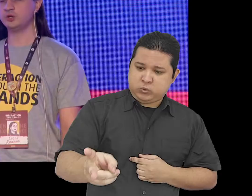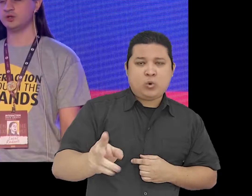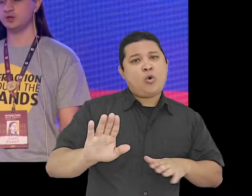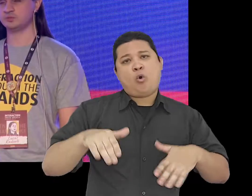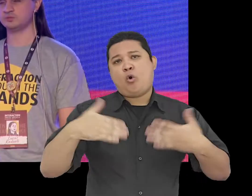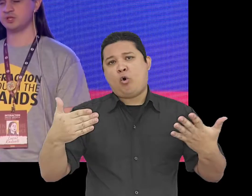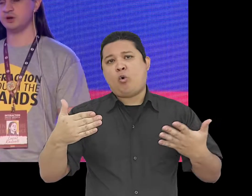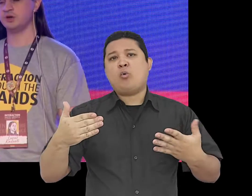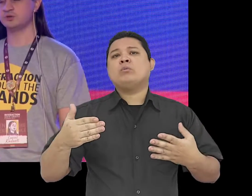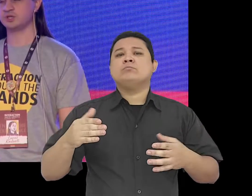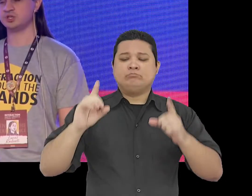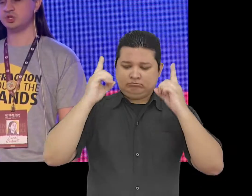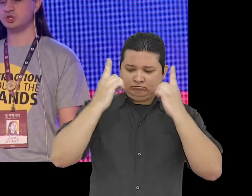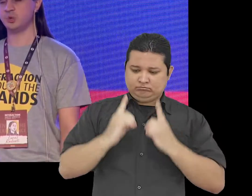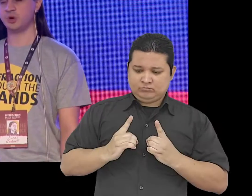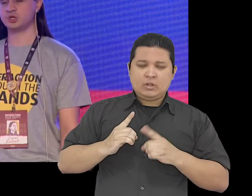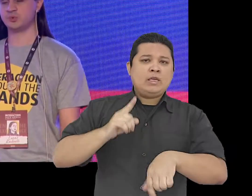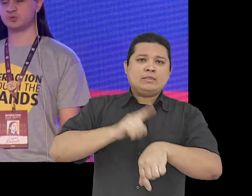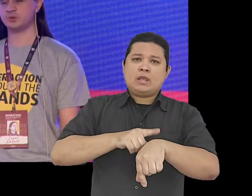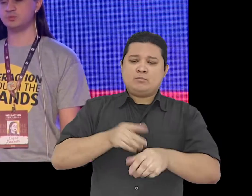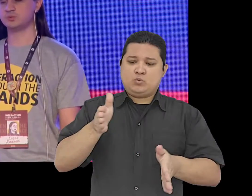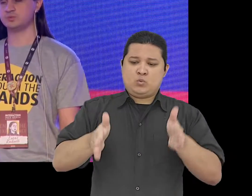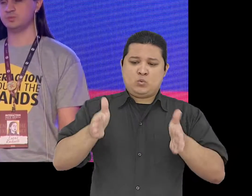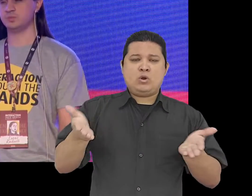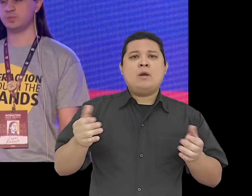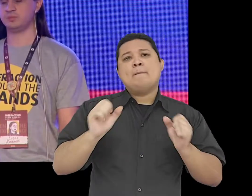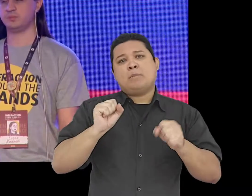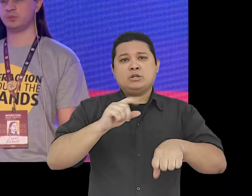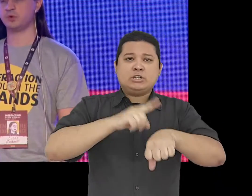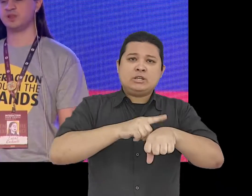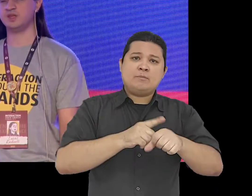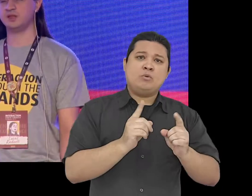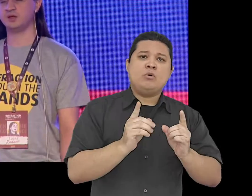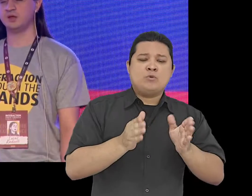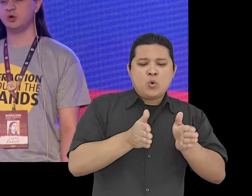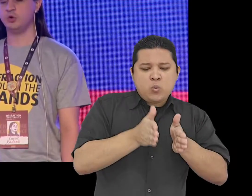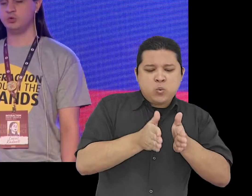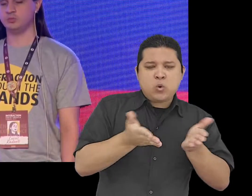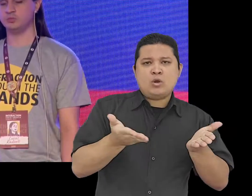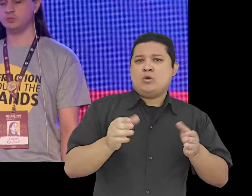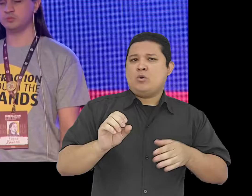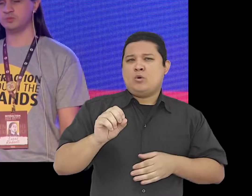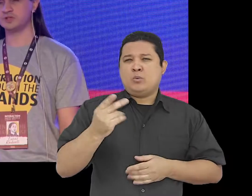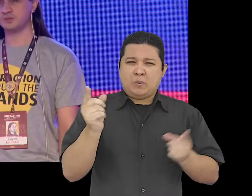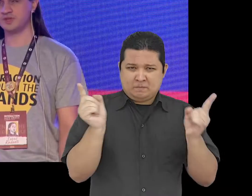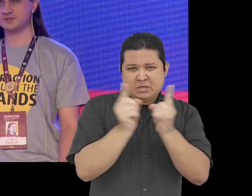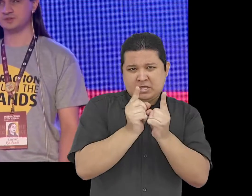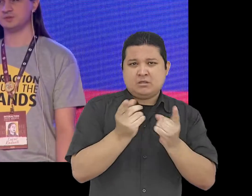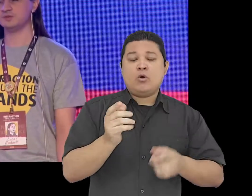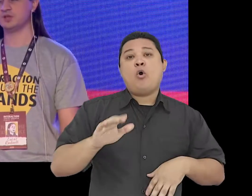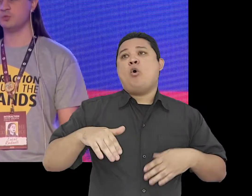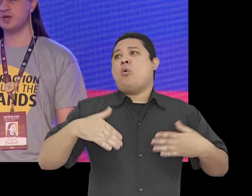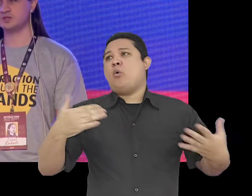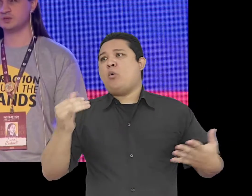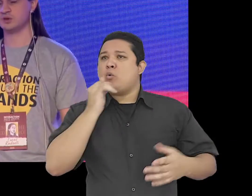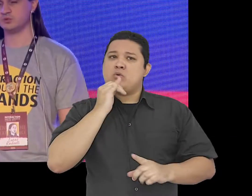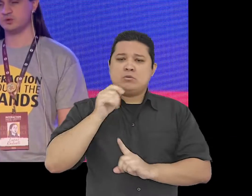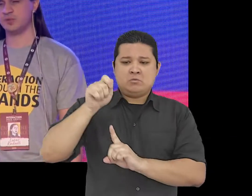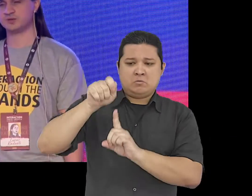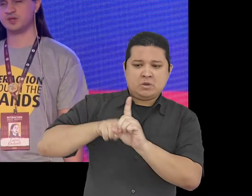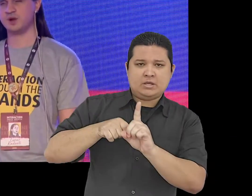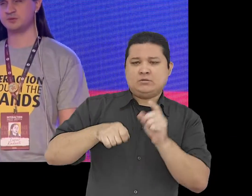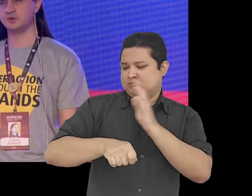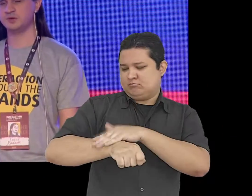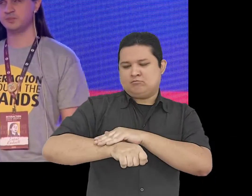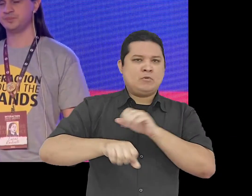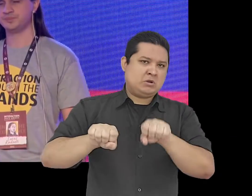tanto curta, né? Sei lá, você está dirigindo, não pode olhar para alguma tela, ou mais ou menos, só um mês, que está com o